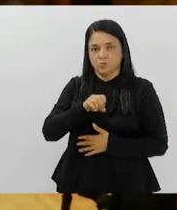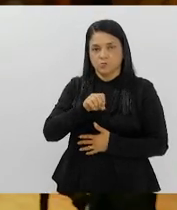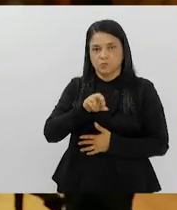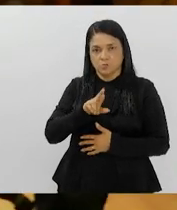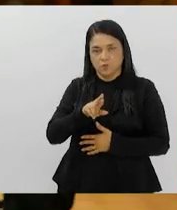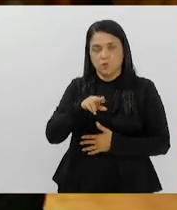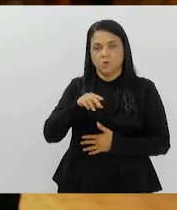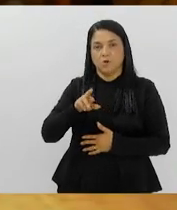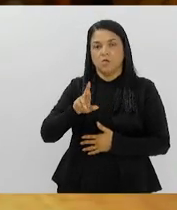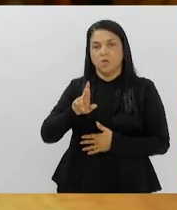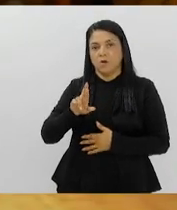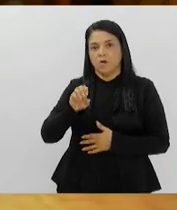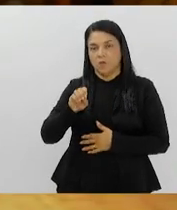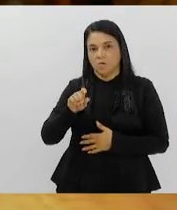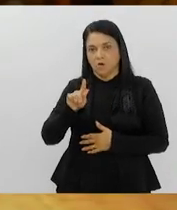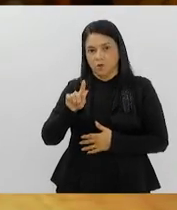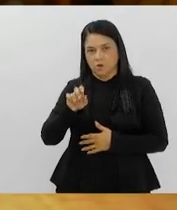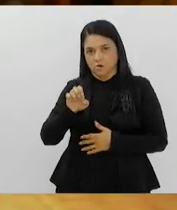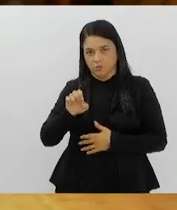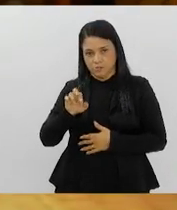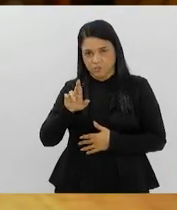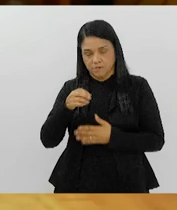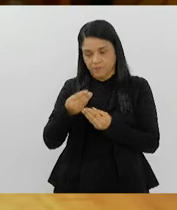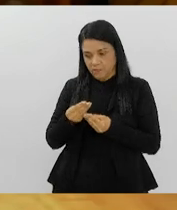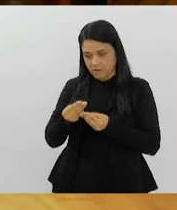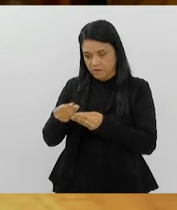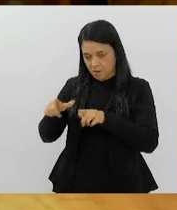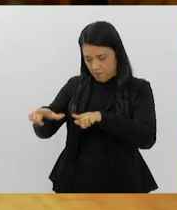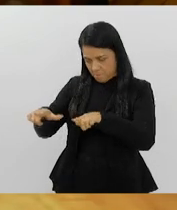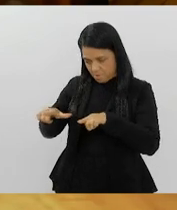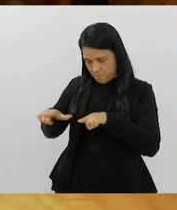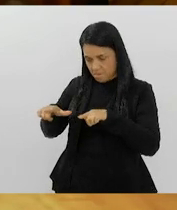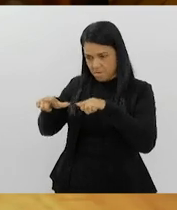nome do evento, uma placa de